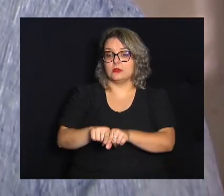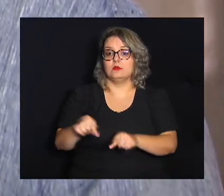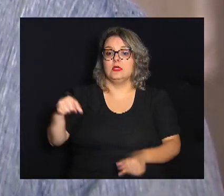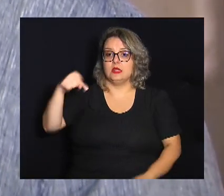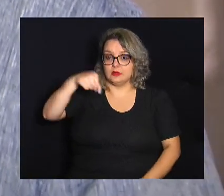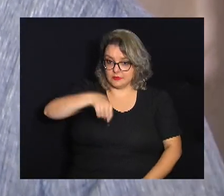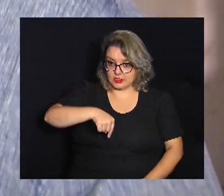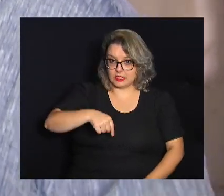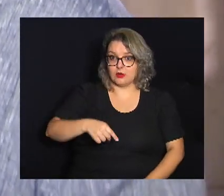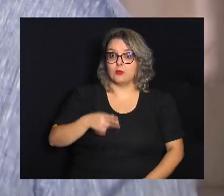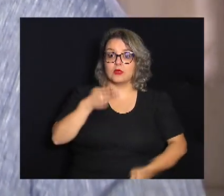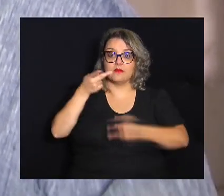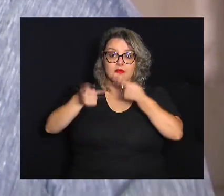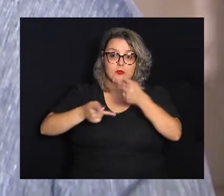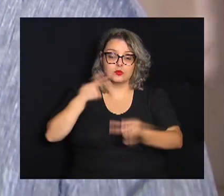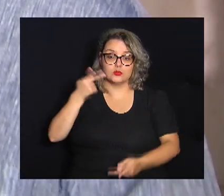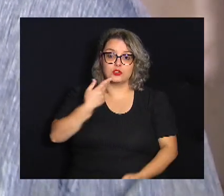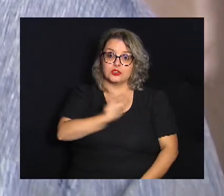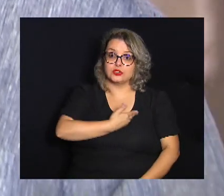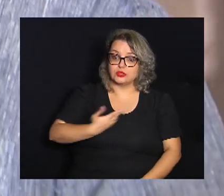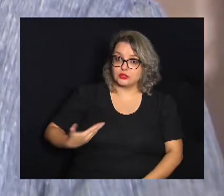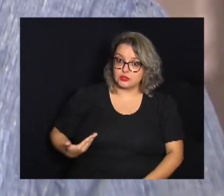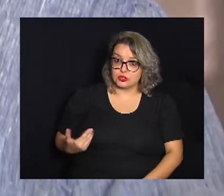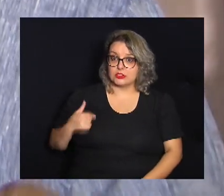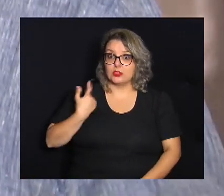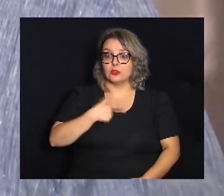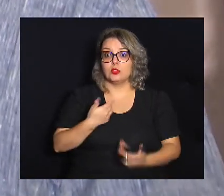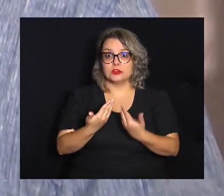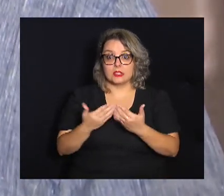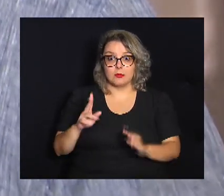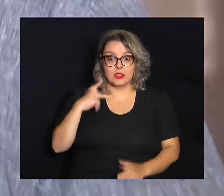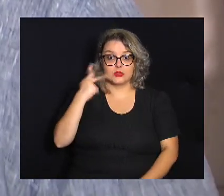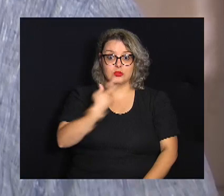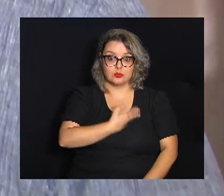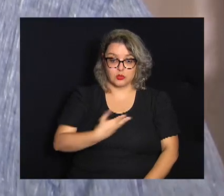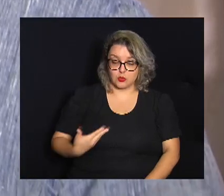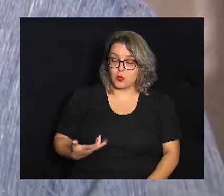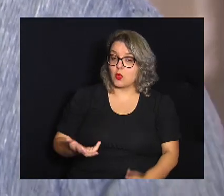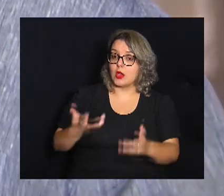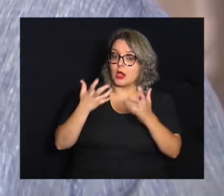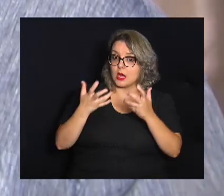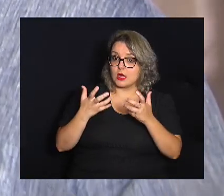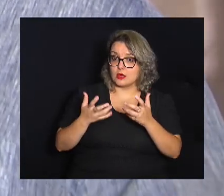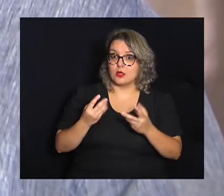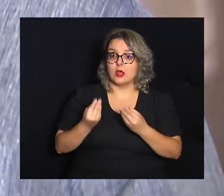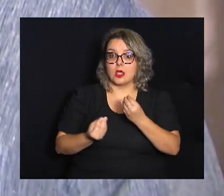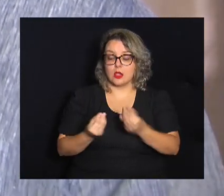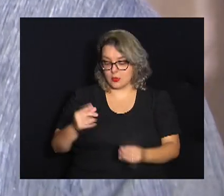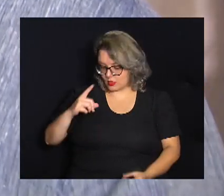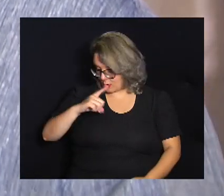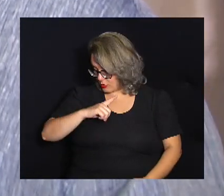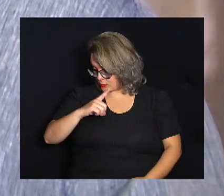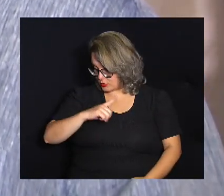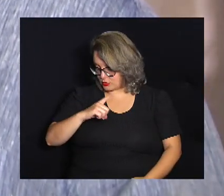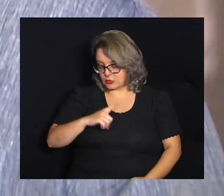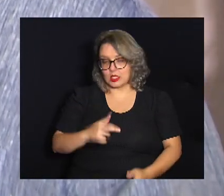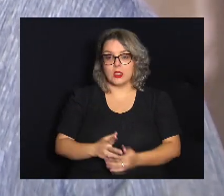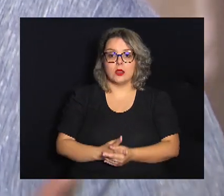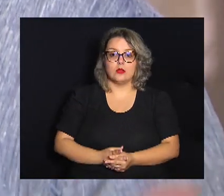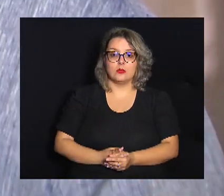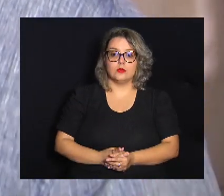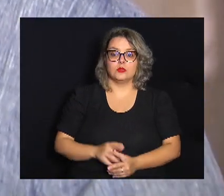política pública. Então, nós estamos abertos à política pública, o que nós queremos, e como nós temos aí no